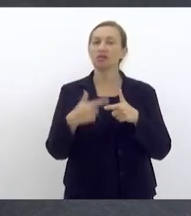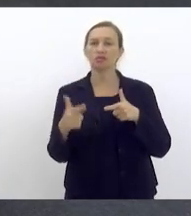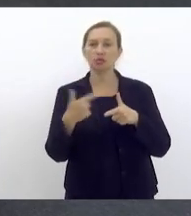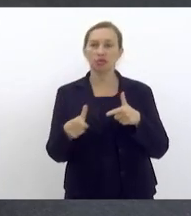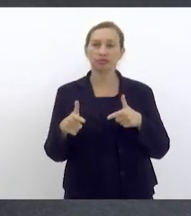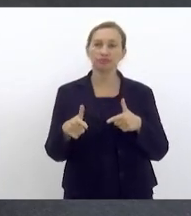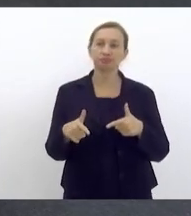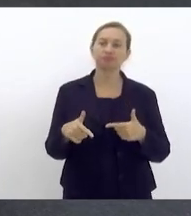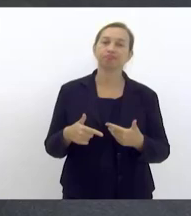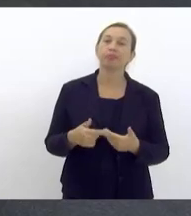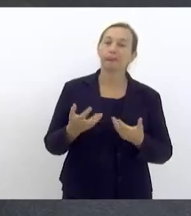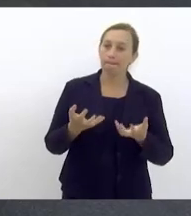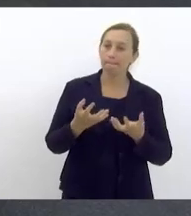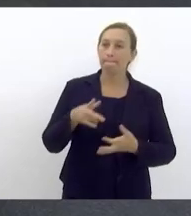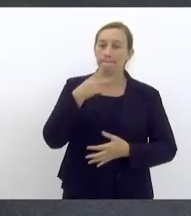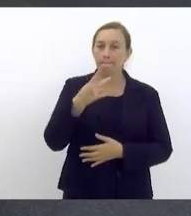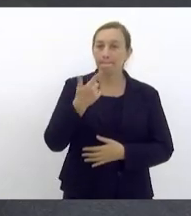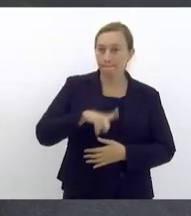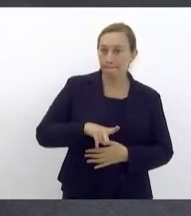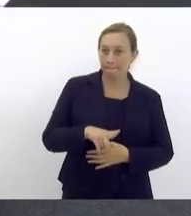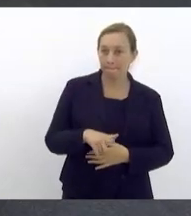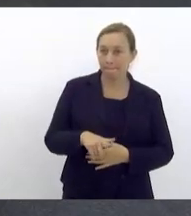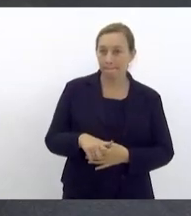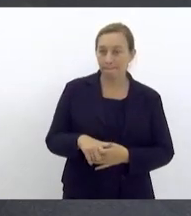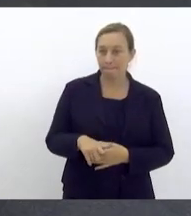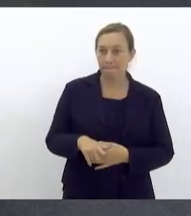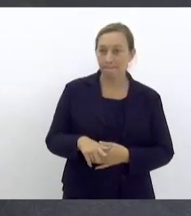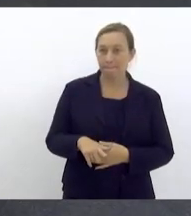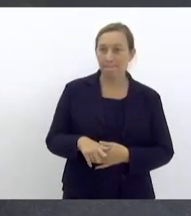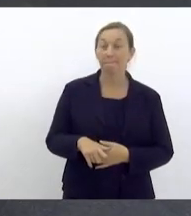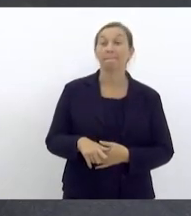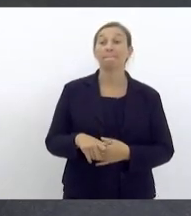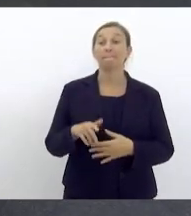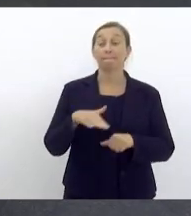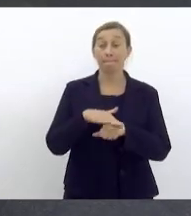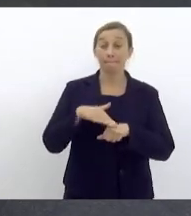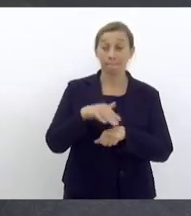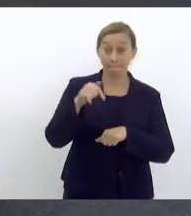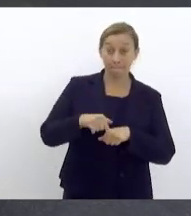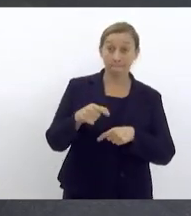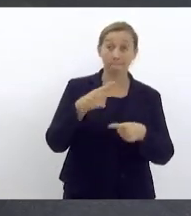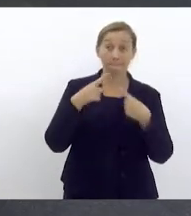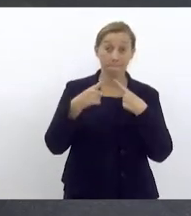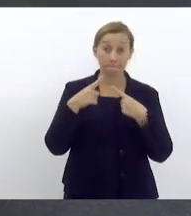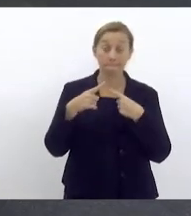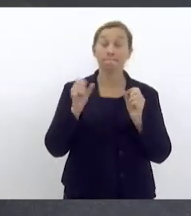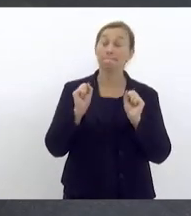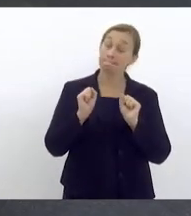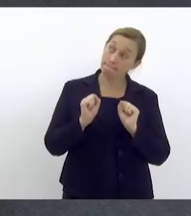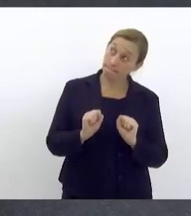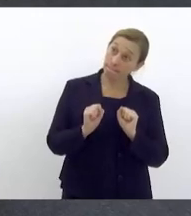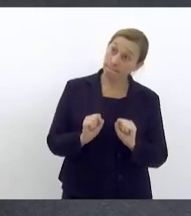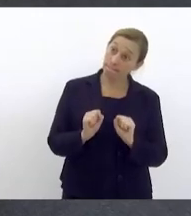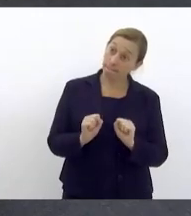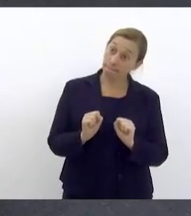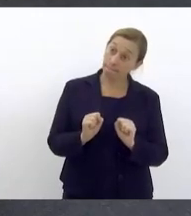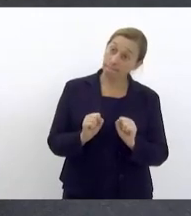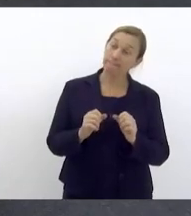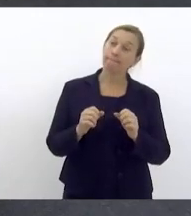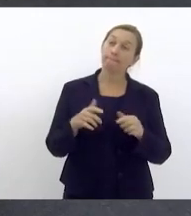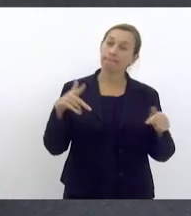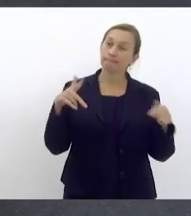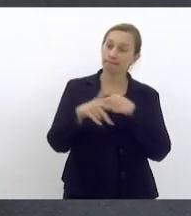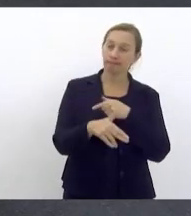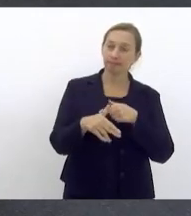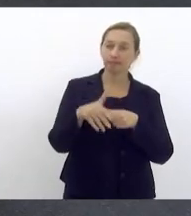é quero dizer de novo ó com esse embrulho regimental que foi feito aqui discutido nós poderíamos atrapalhar